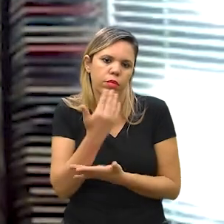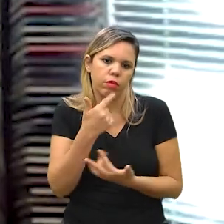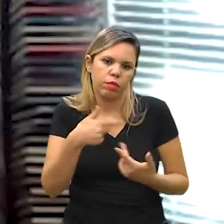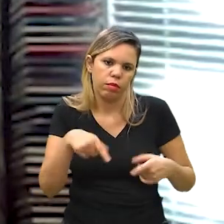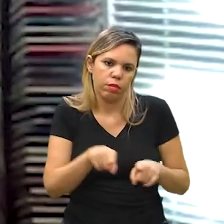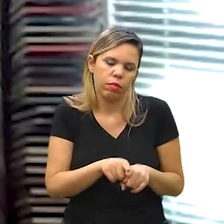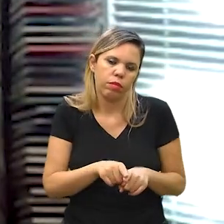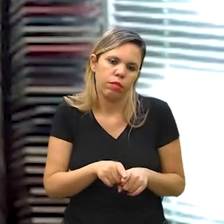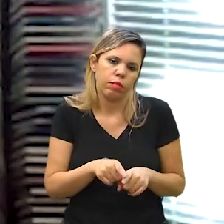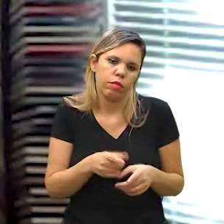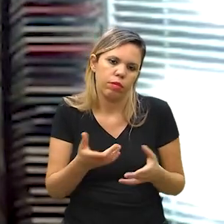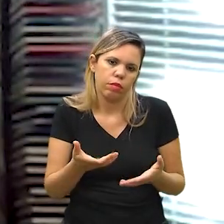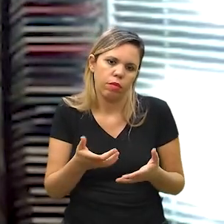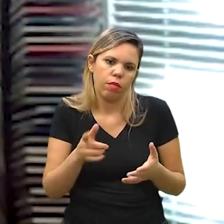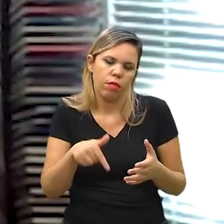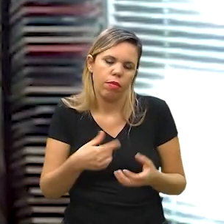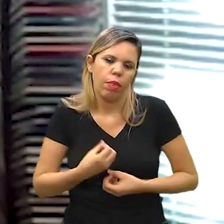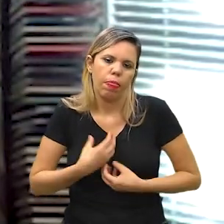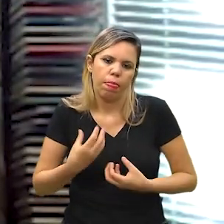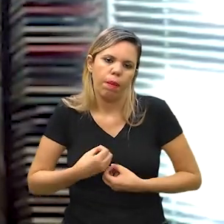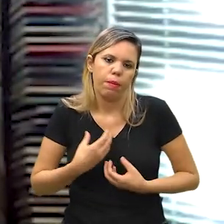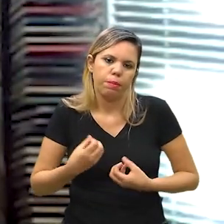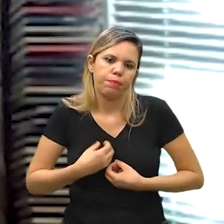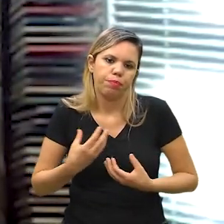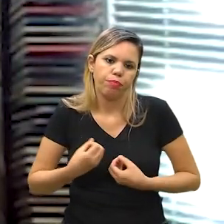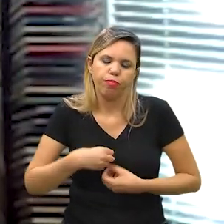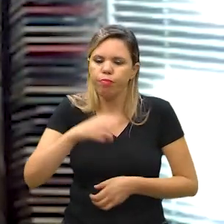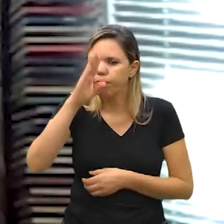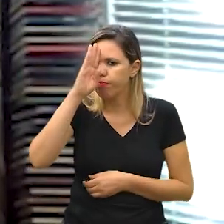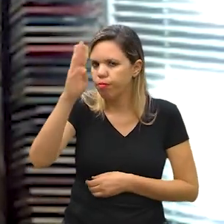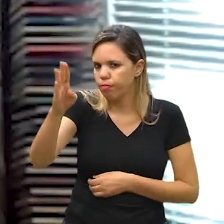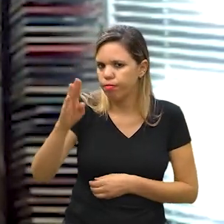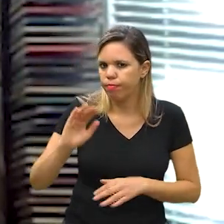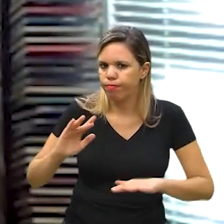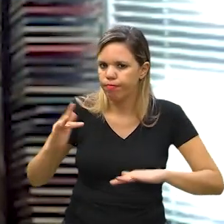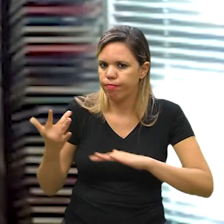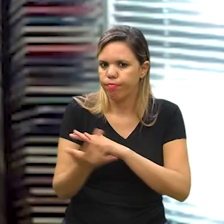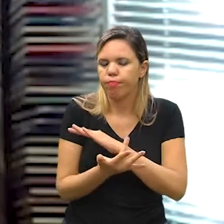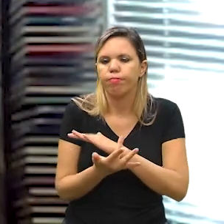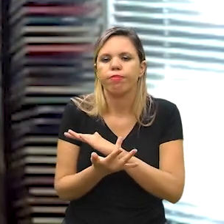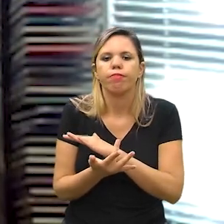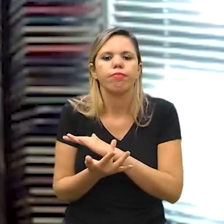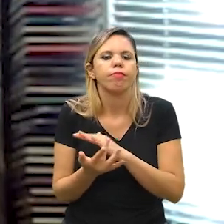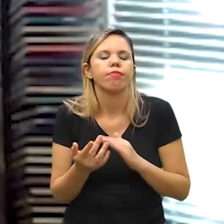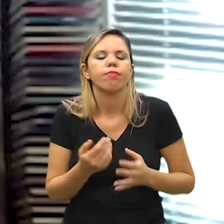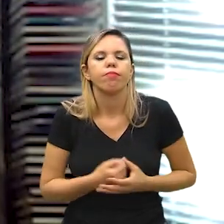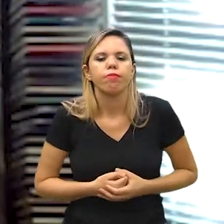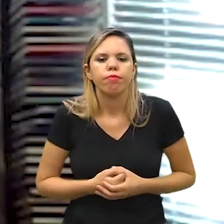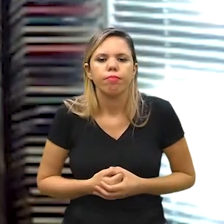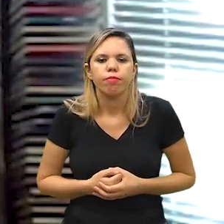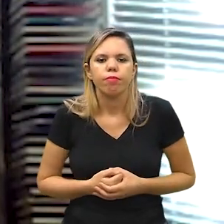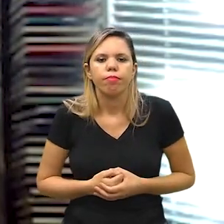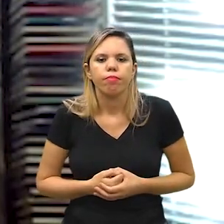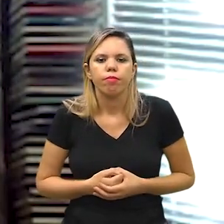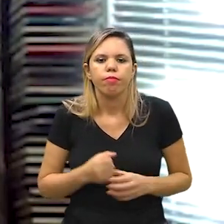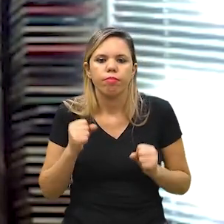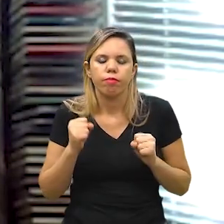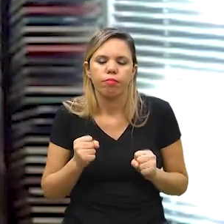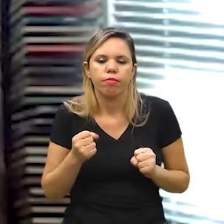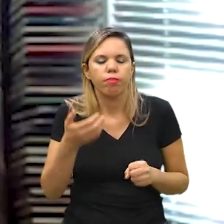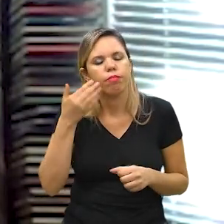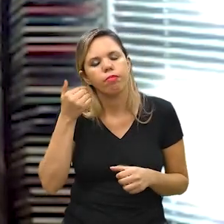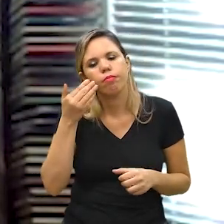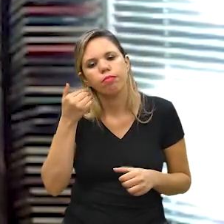Os clientes estão buscando por essas informações, principalmente nas redes sociais, nas mídias digitais, para eles